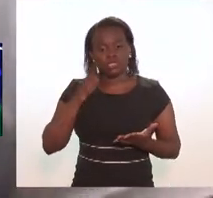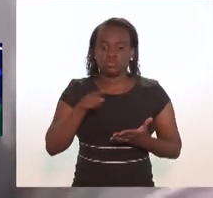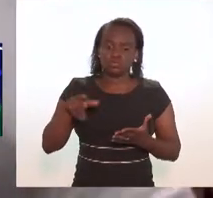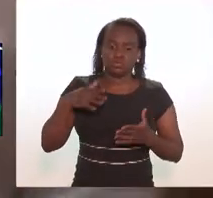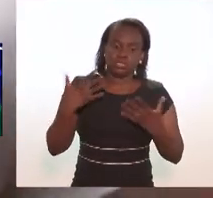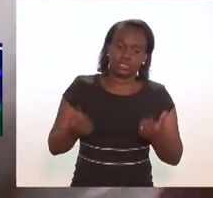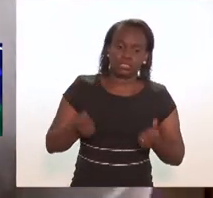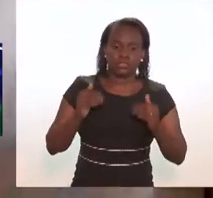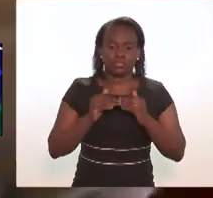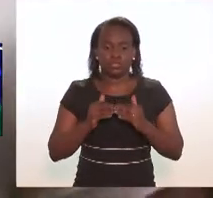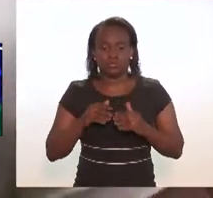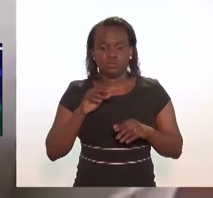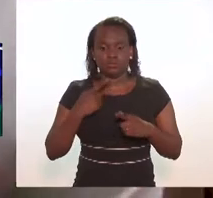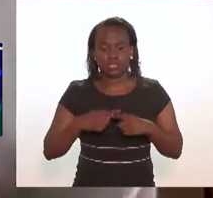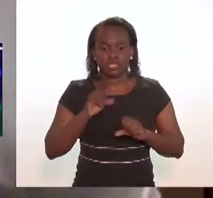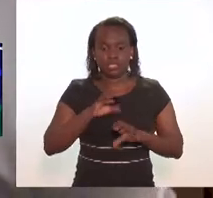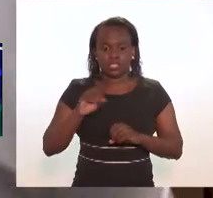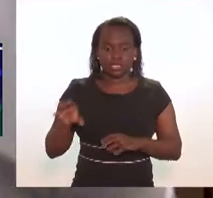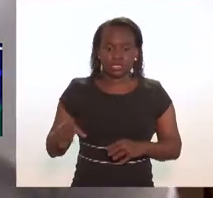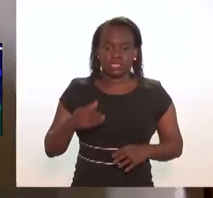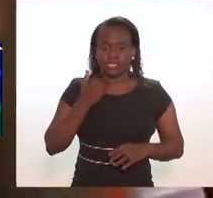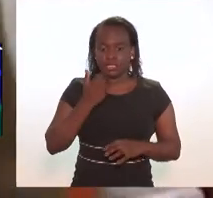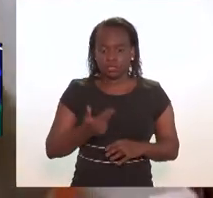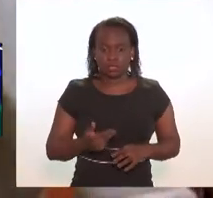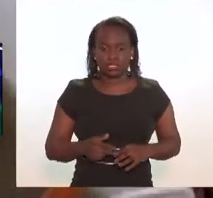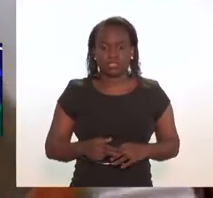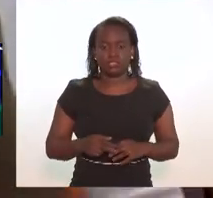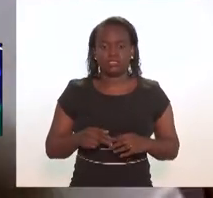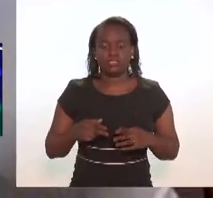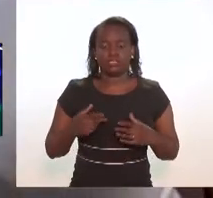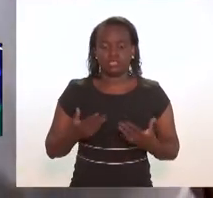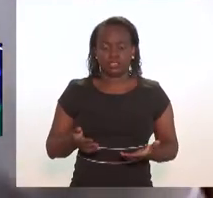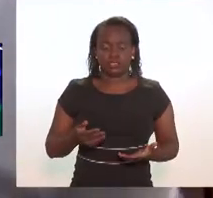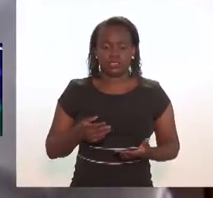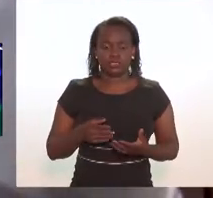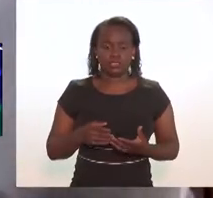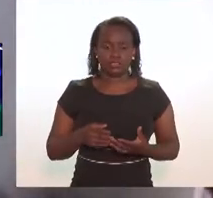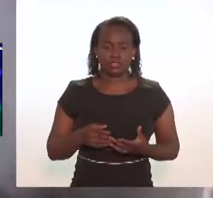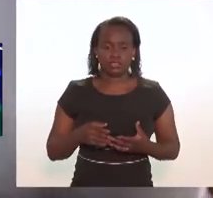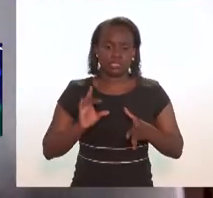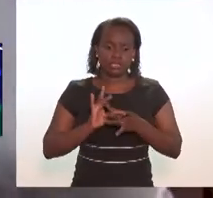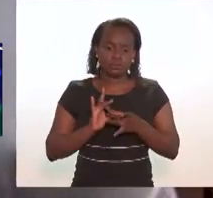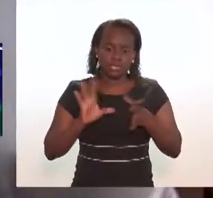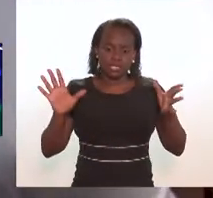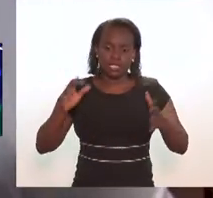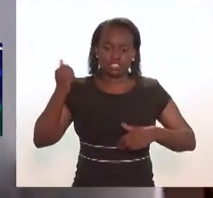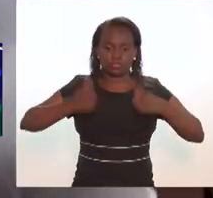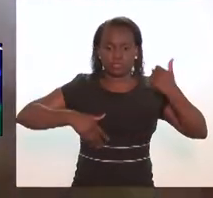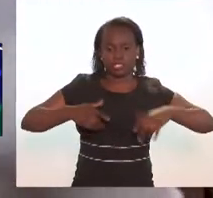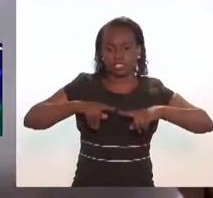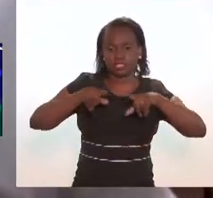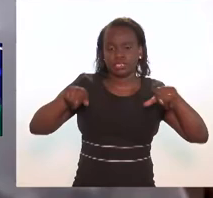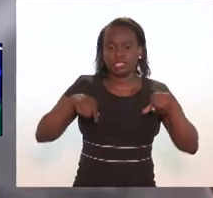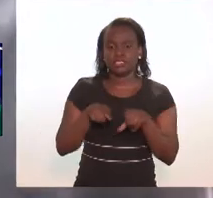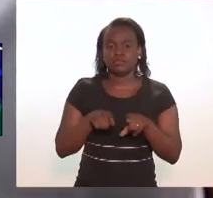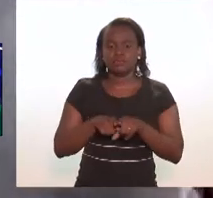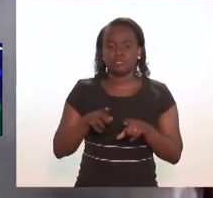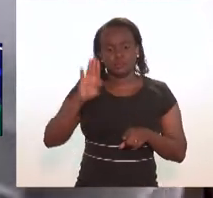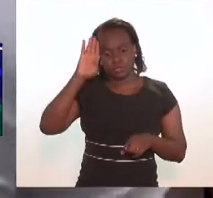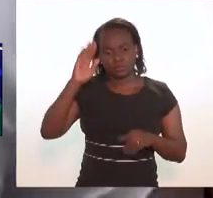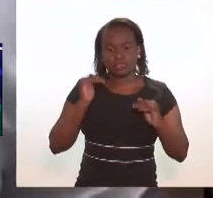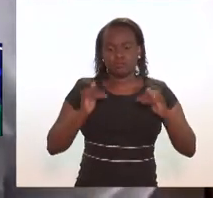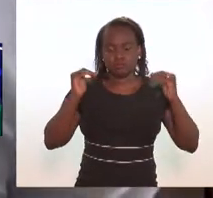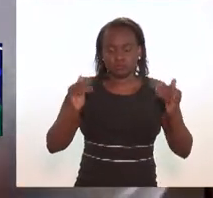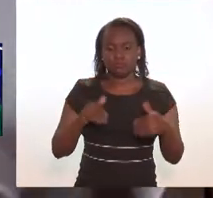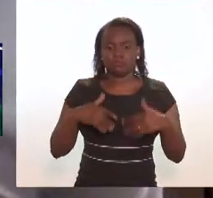quer ensinar Klingon, a língua do P, para mim, pouco importa. Eu acho que a liberdade das pessoas ela deve sempre prevalecer.